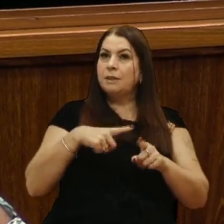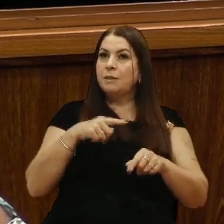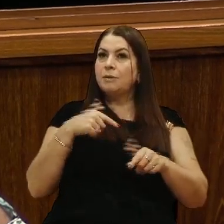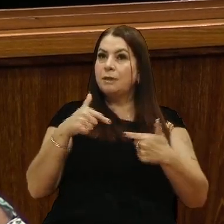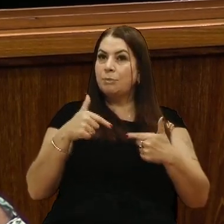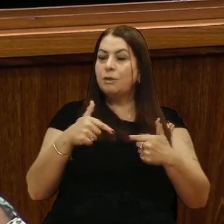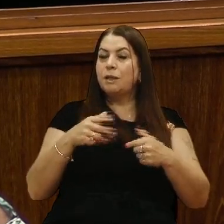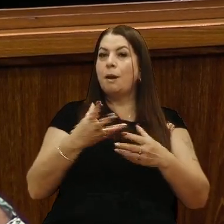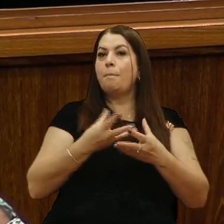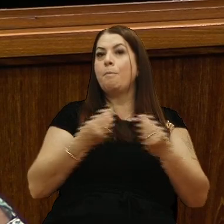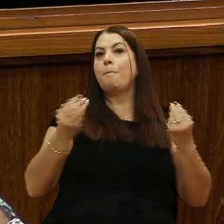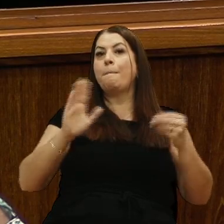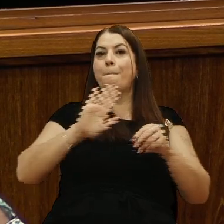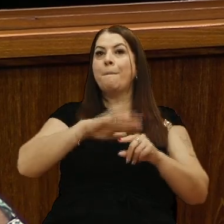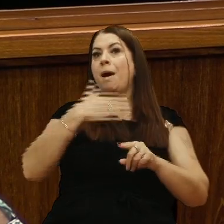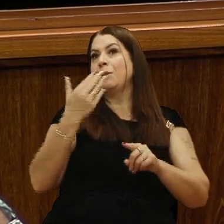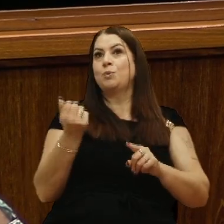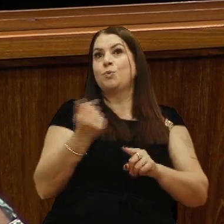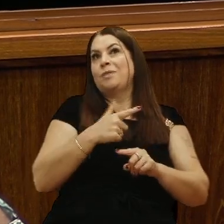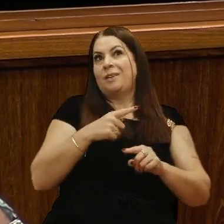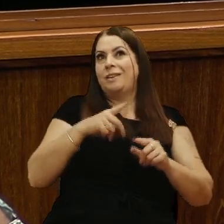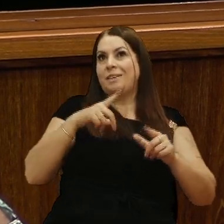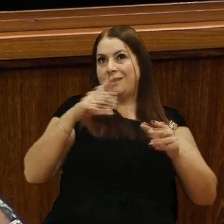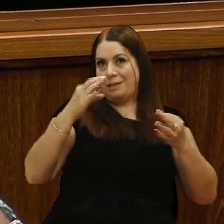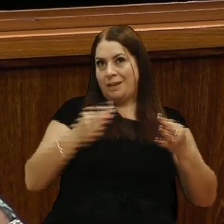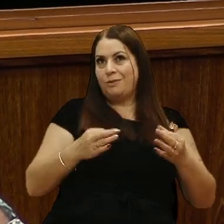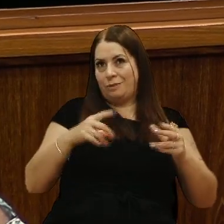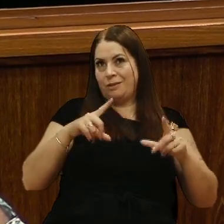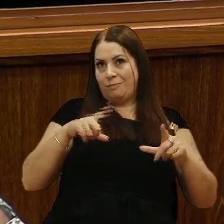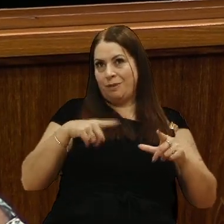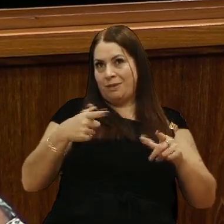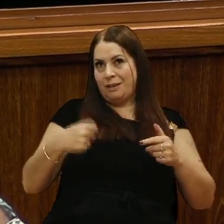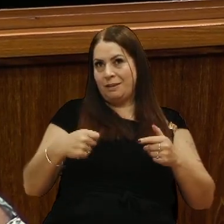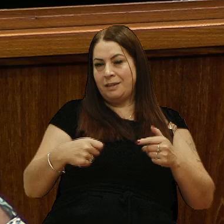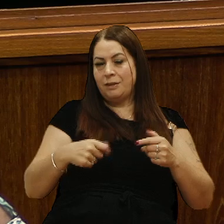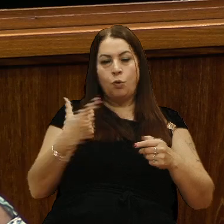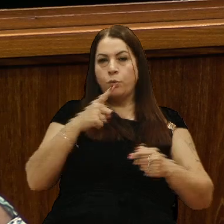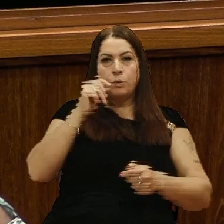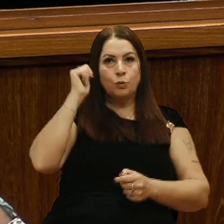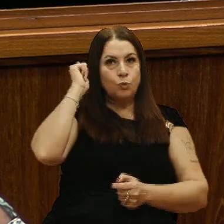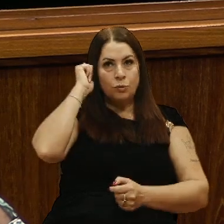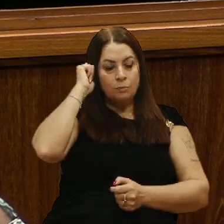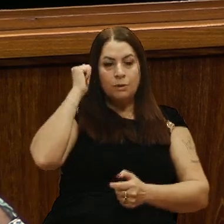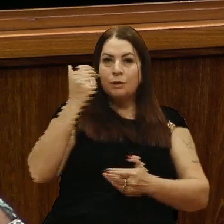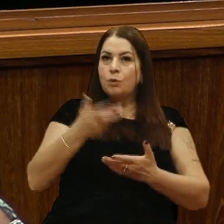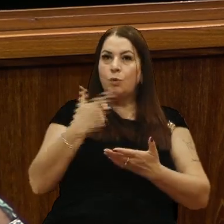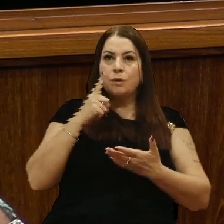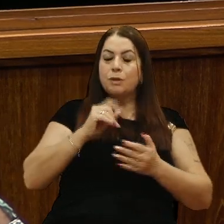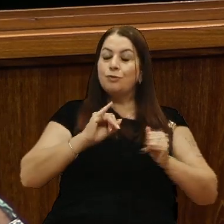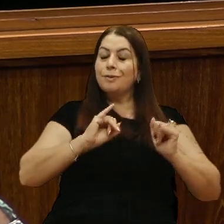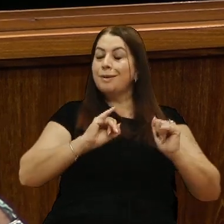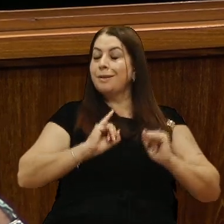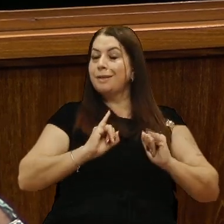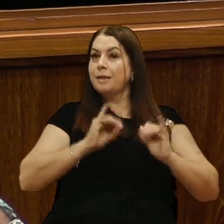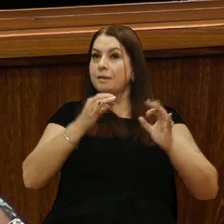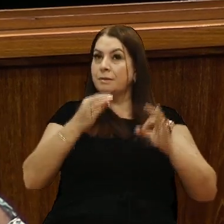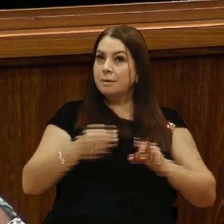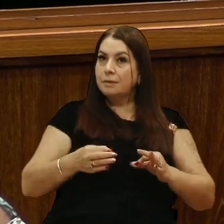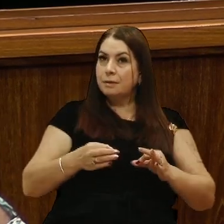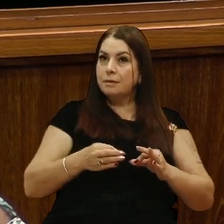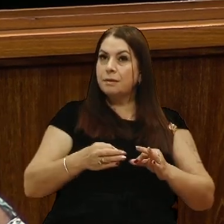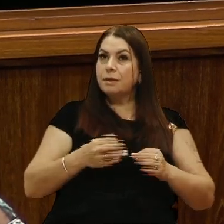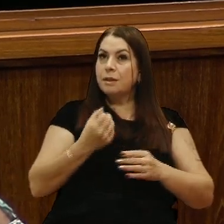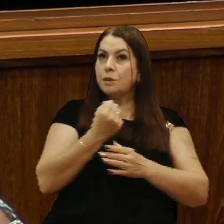trabalhar muito mais do que deveriam. Muitas vezes não conseguem dormir, não conseguem descansar direito. E